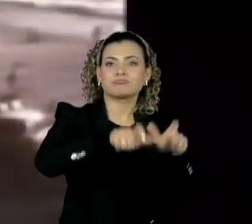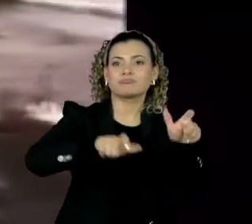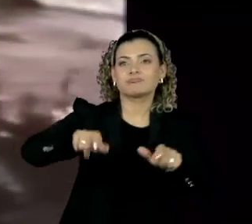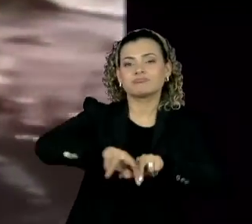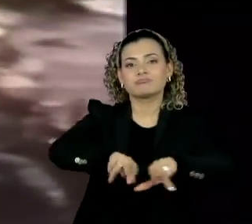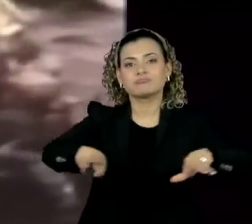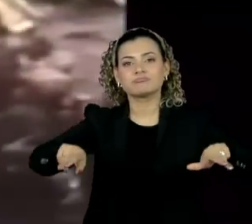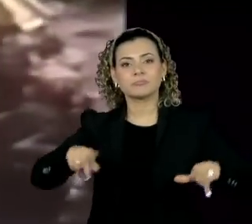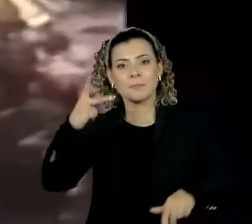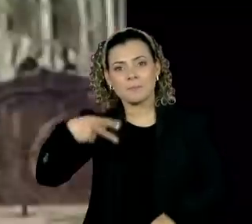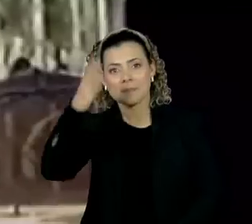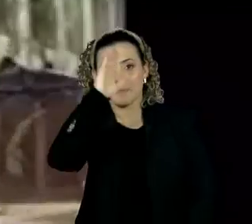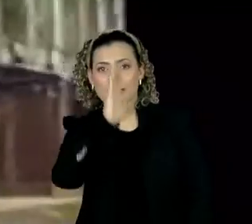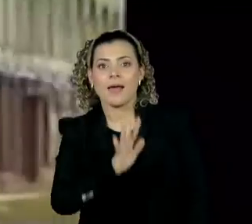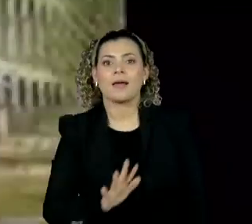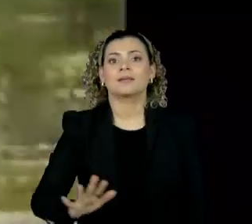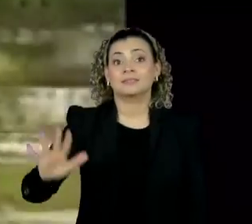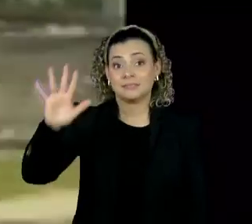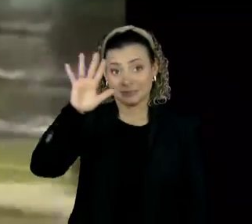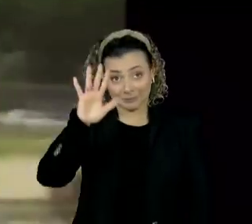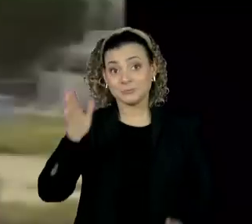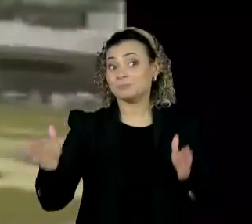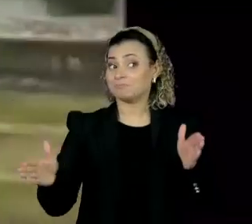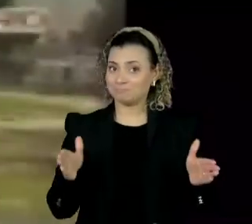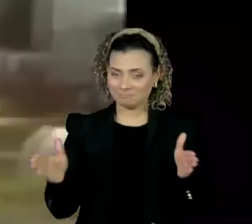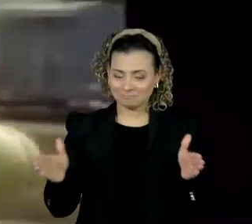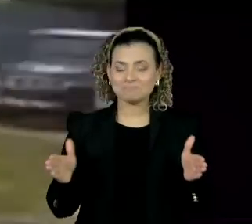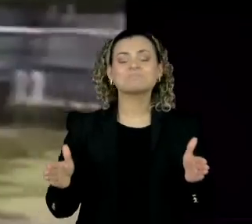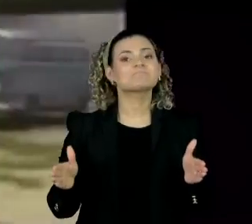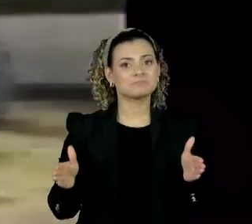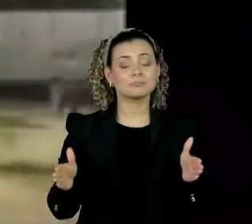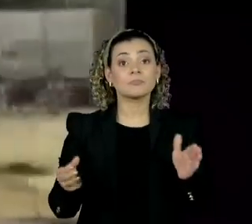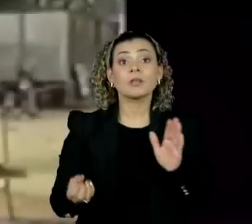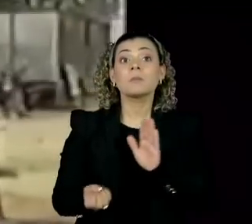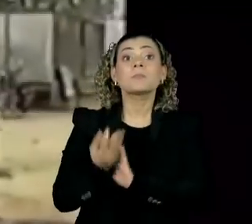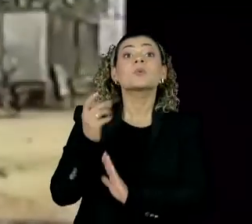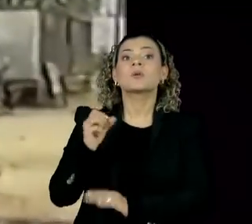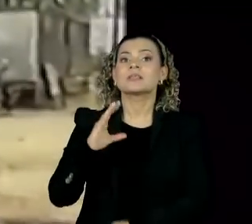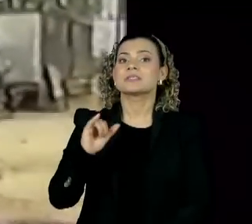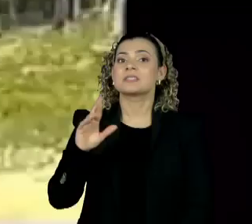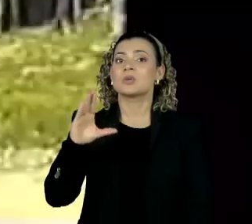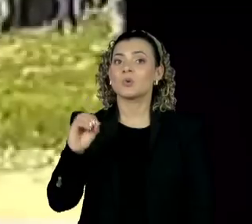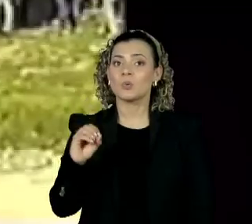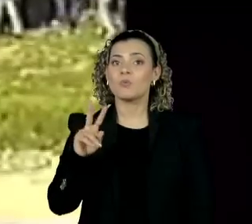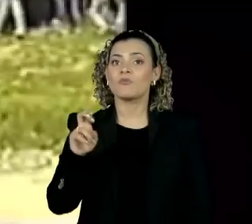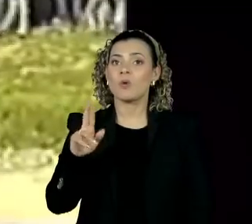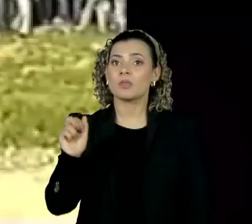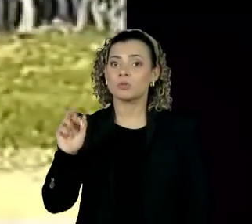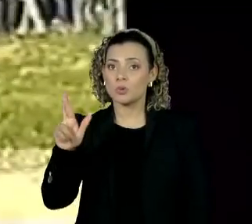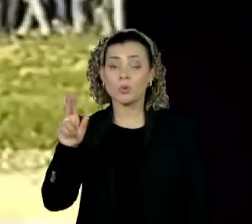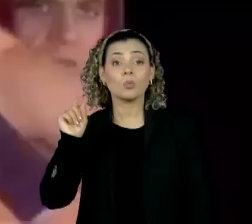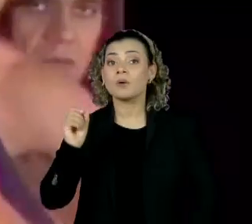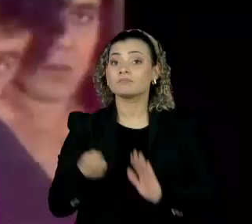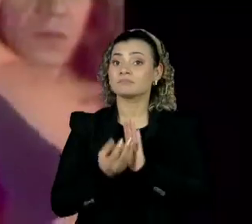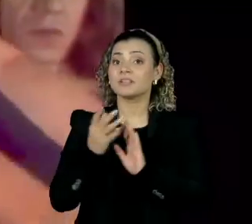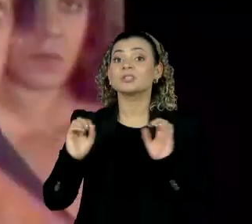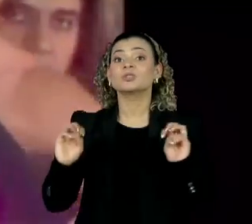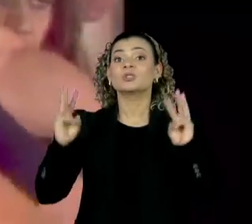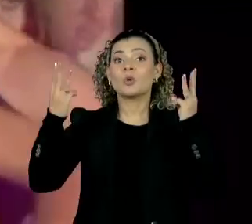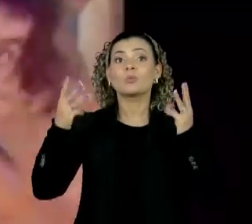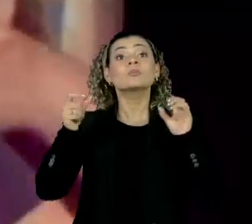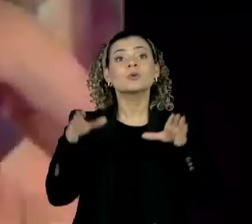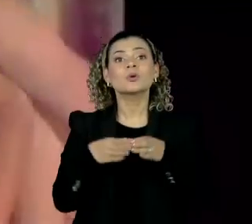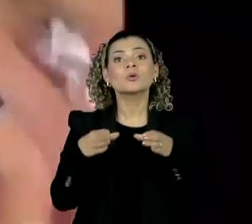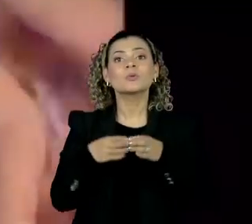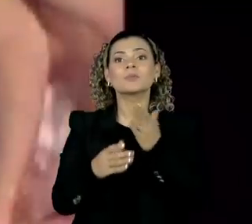garotas por todo o Brasil. Nesse cenário, surgia o Circo Voador, idealizado por integrantes do grupo